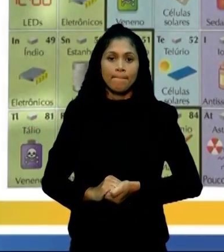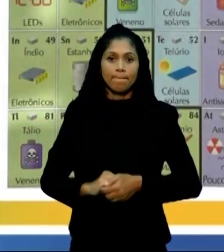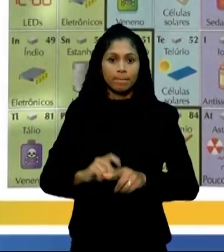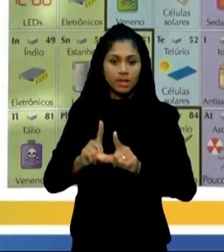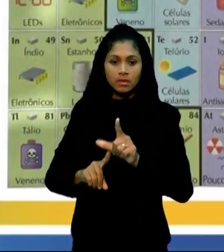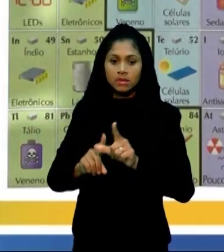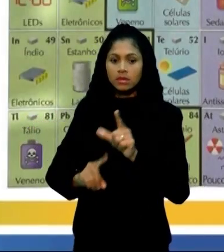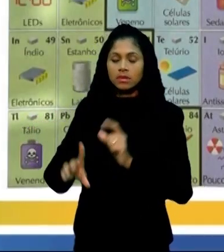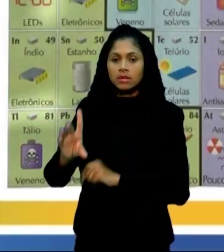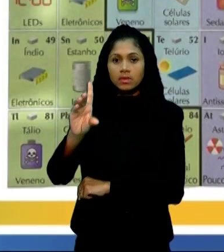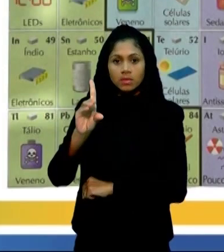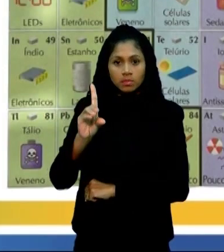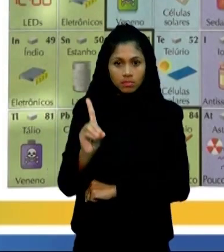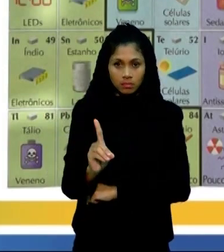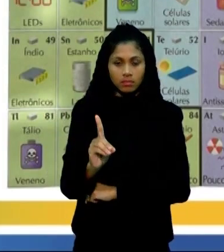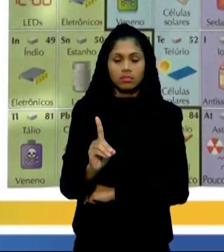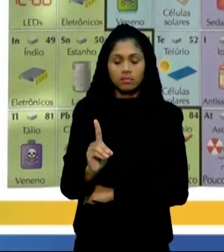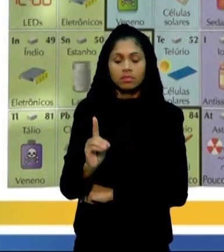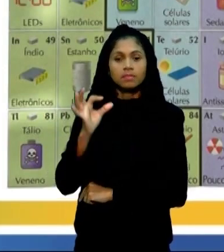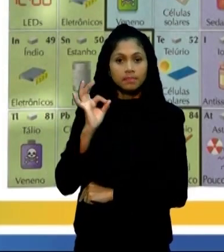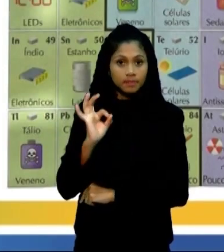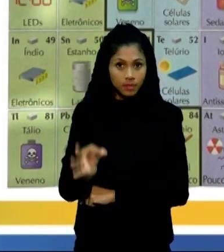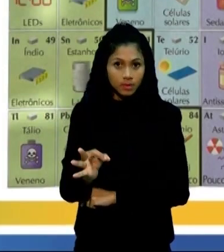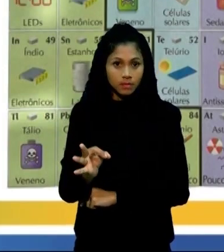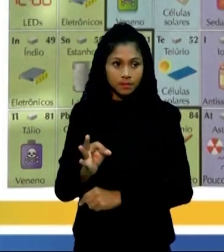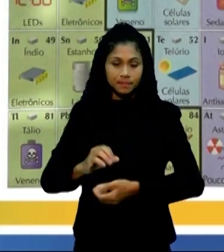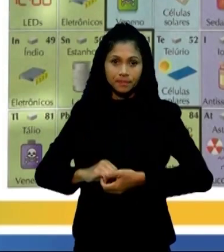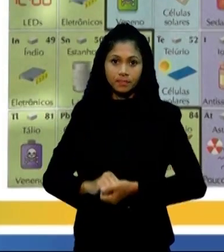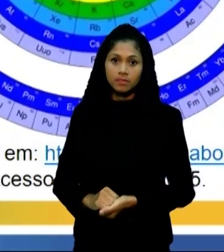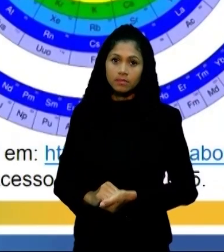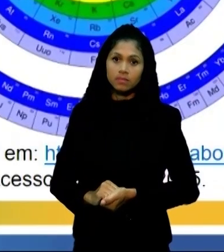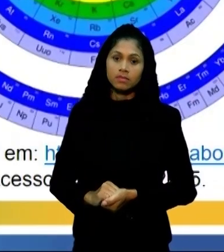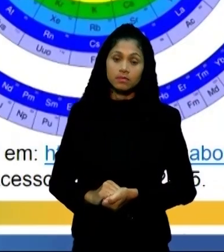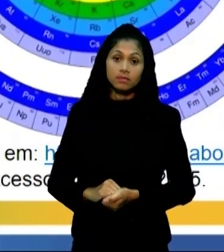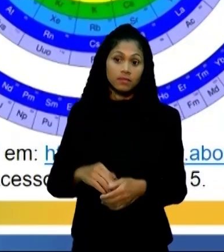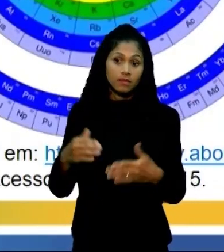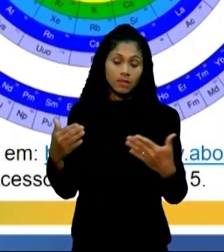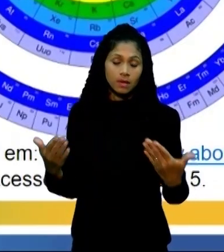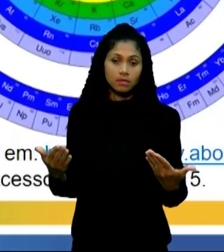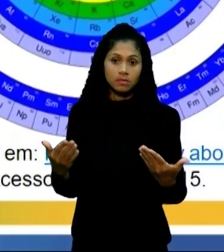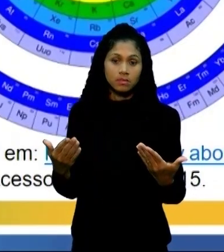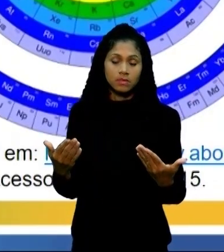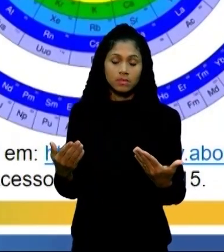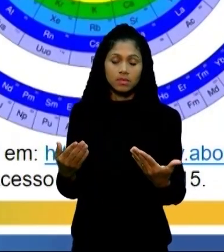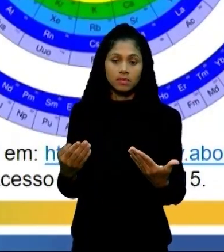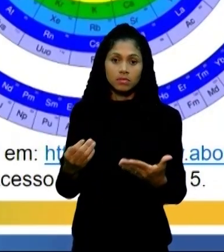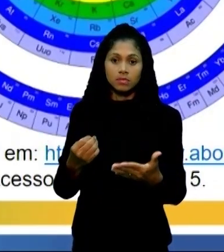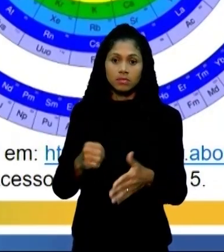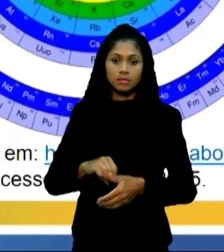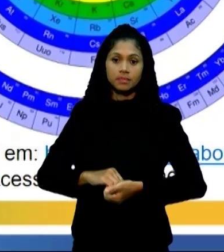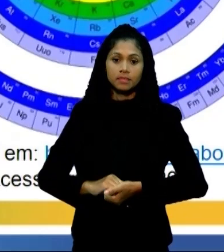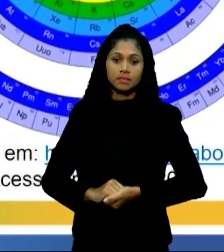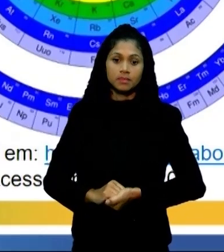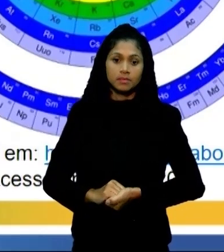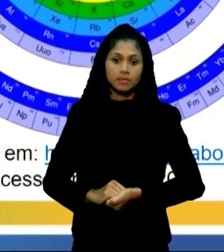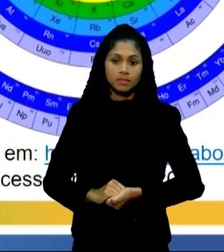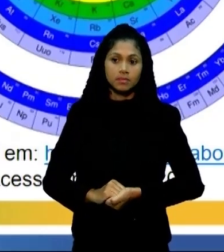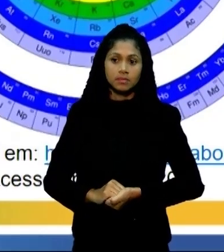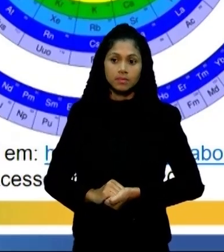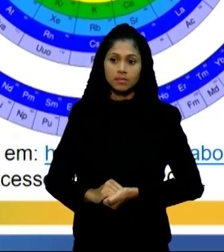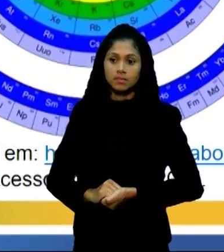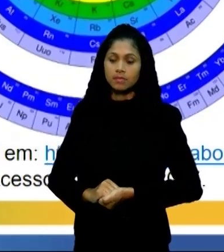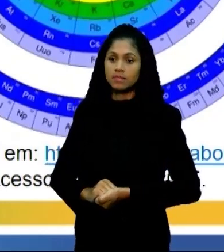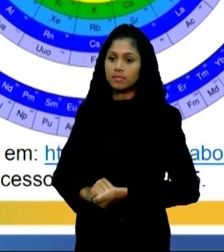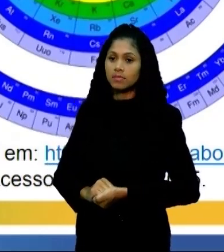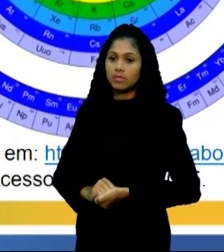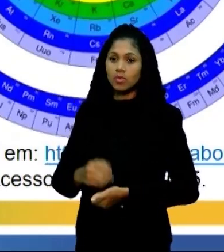Dos halogênios, pessoal. Alternativa D. Então, mais uma questãozinha aí. Coletânea A Prova Enem,